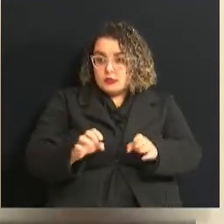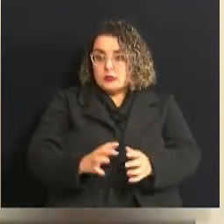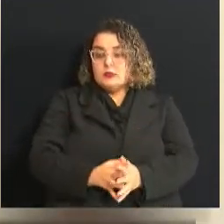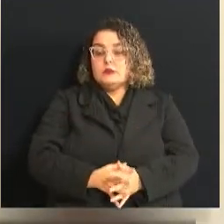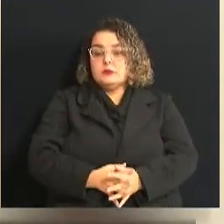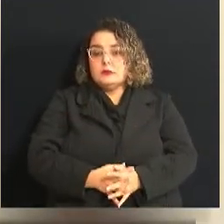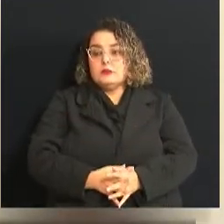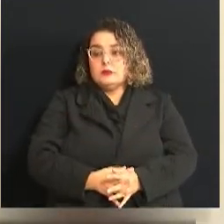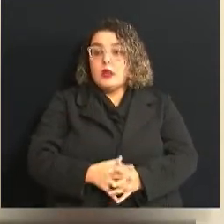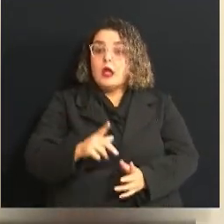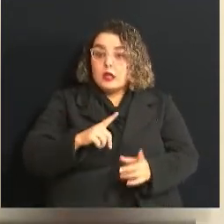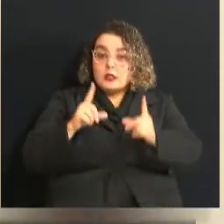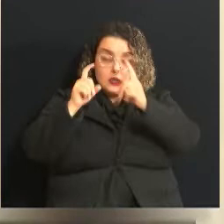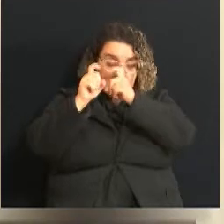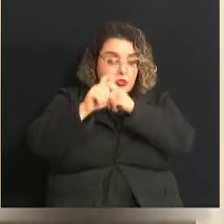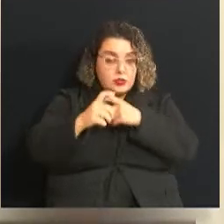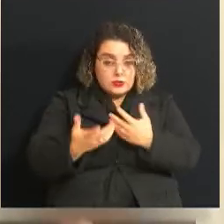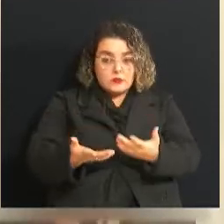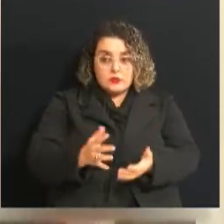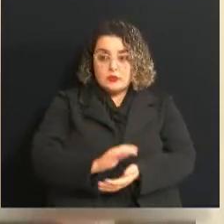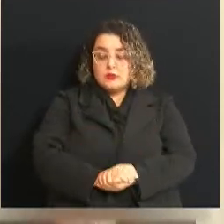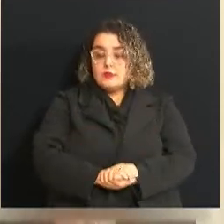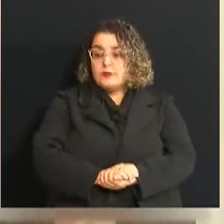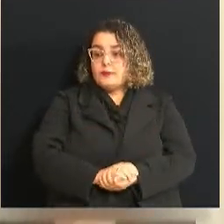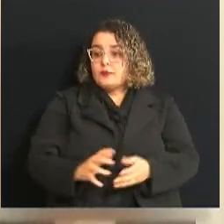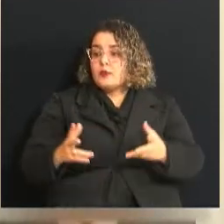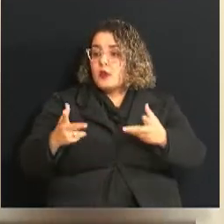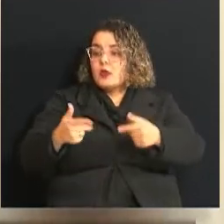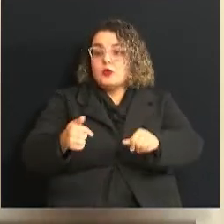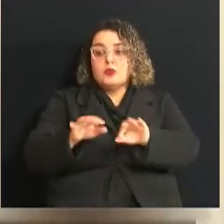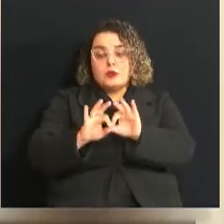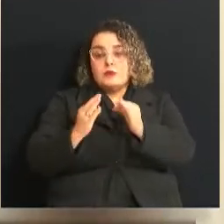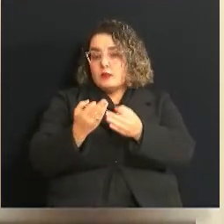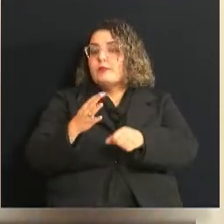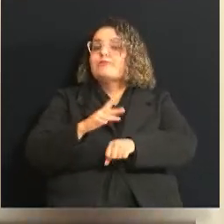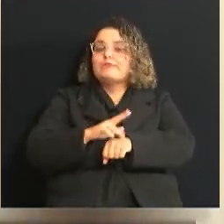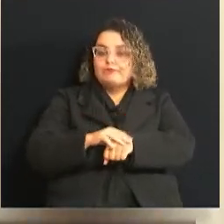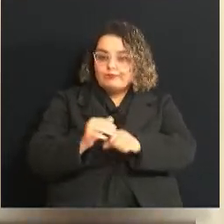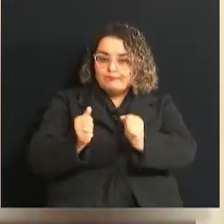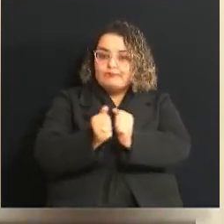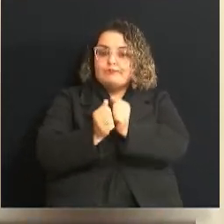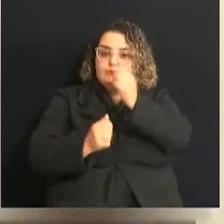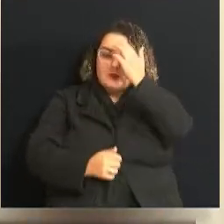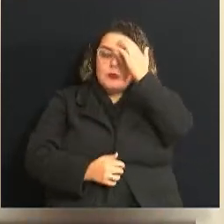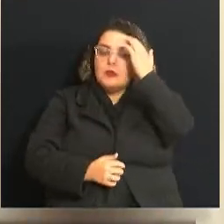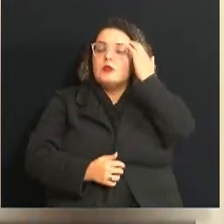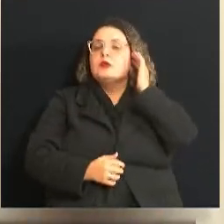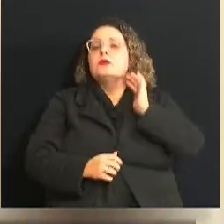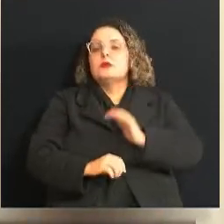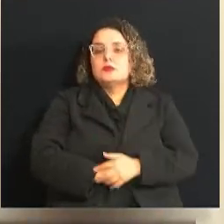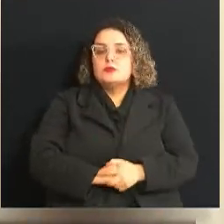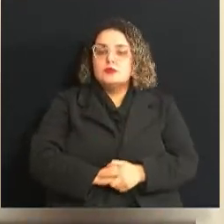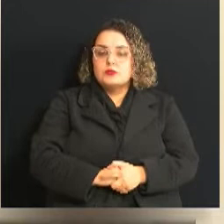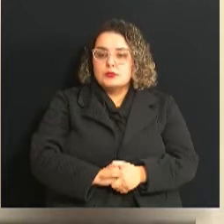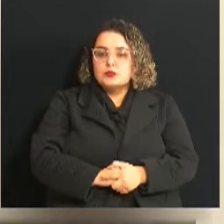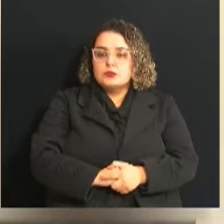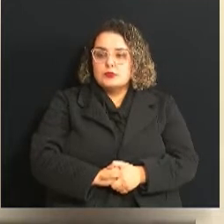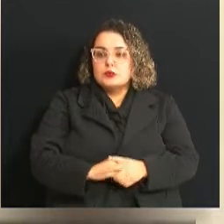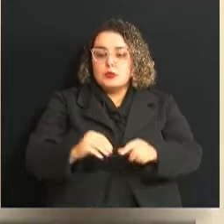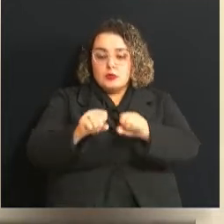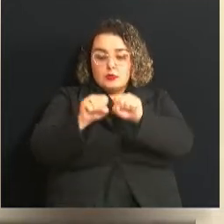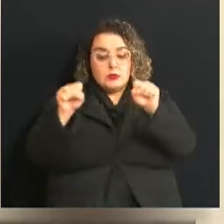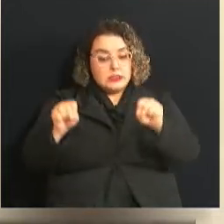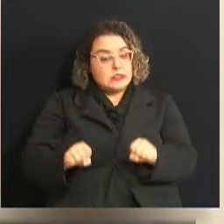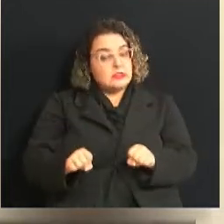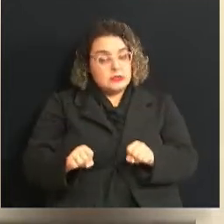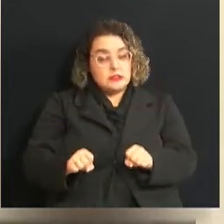alguma dificuldade, toda a família vai adoecer. A gente trabalha sempre numa abordagem sistêmica,